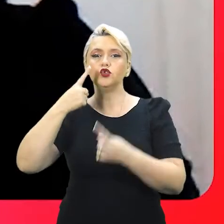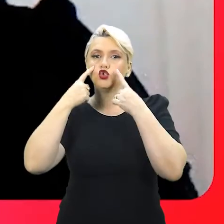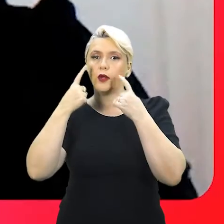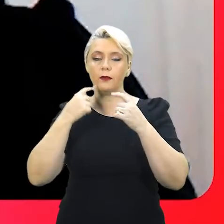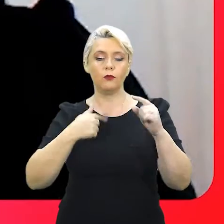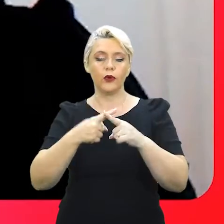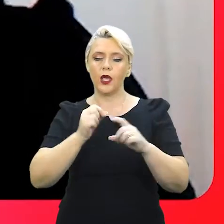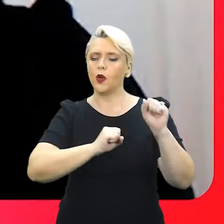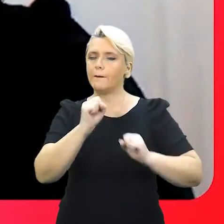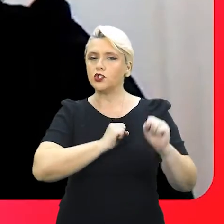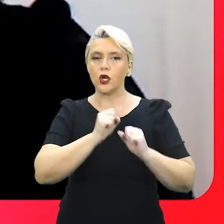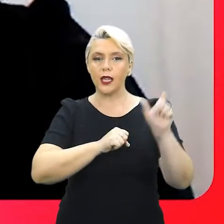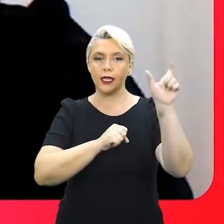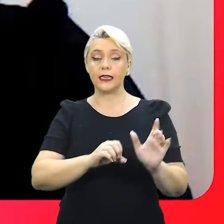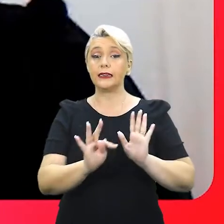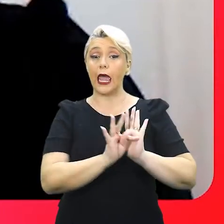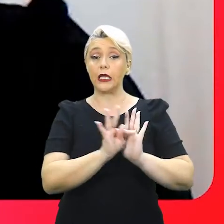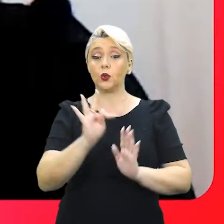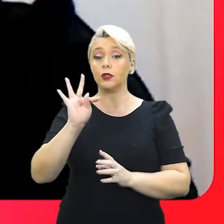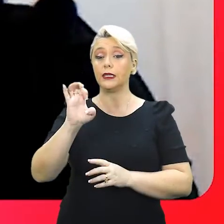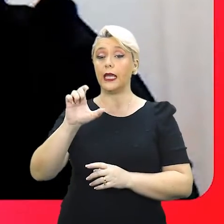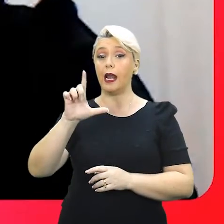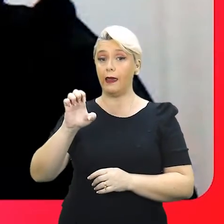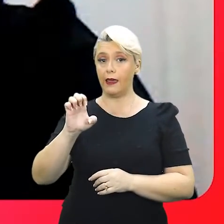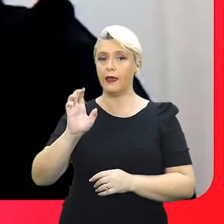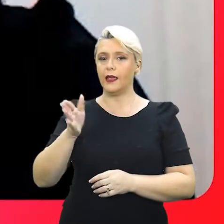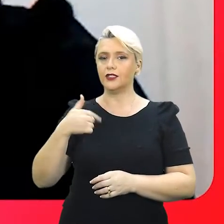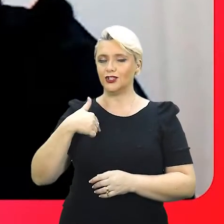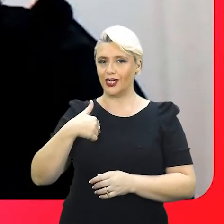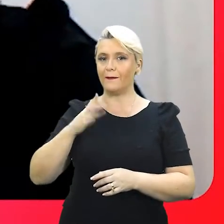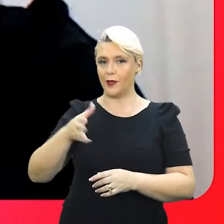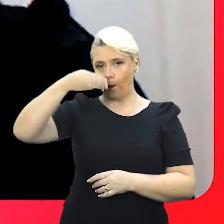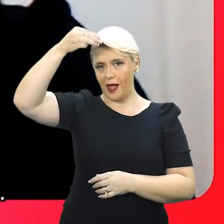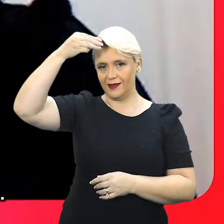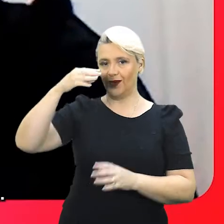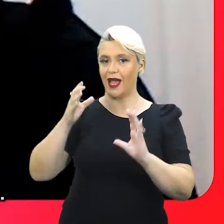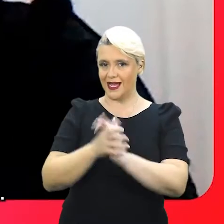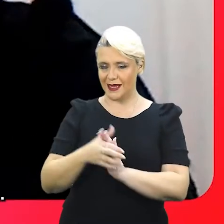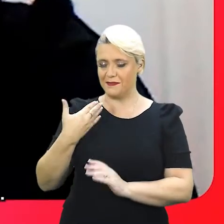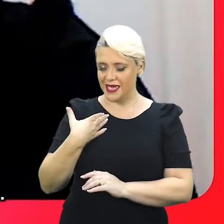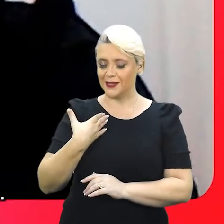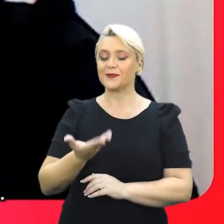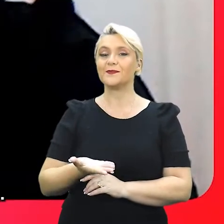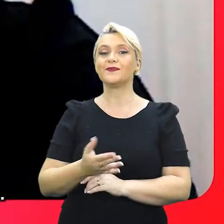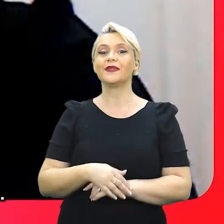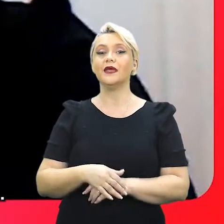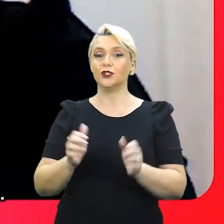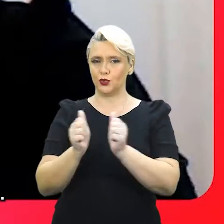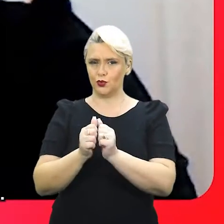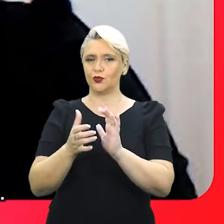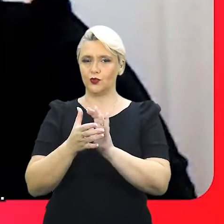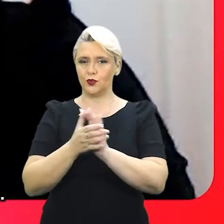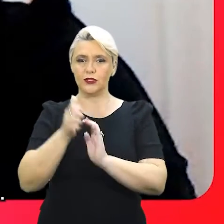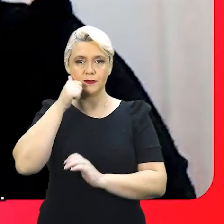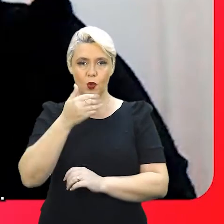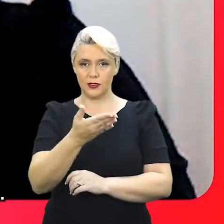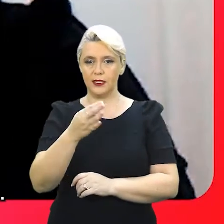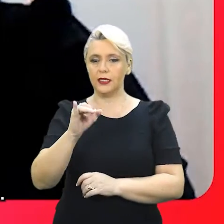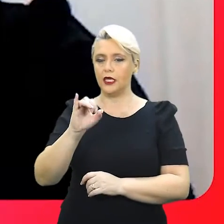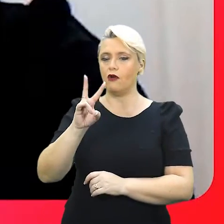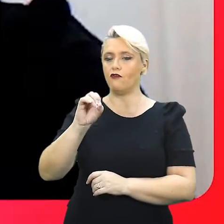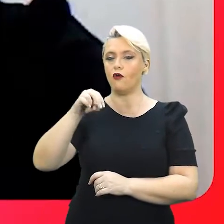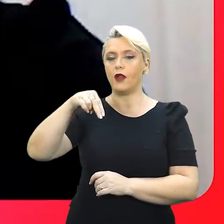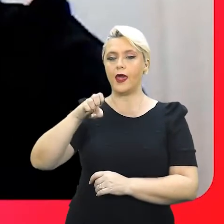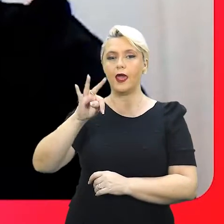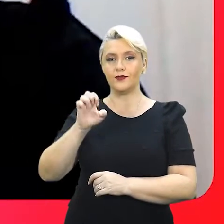mas. apaixonado pelo Tele Santana, que Aham. virou meu padrinho de casamento, Uhum. ele e a Dona Ivonete, a sua grande